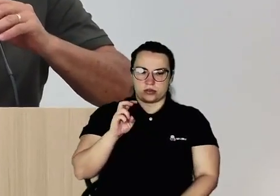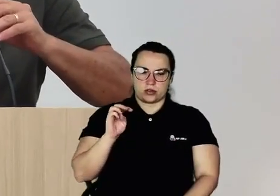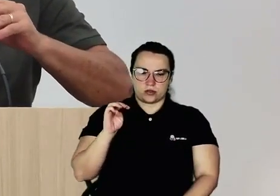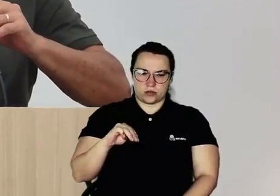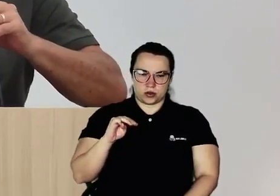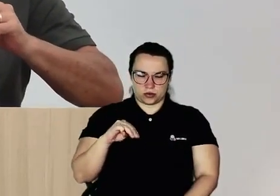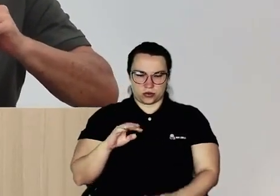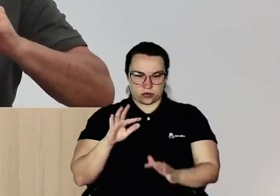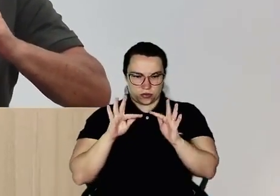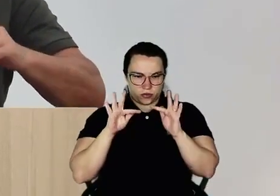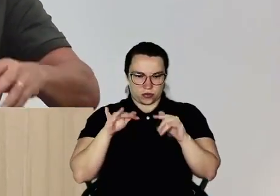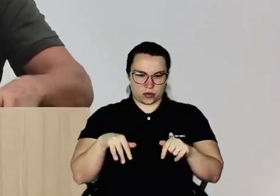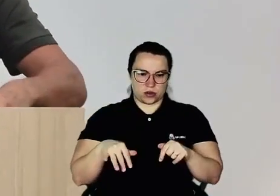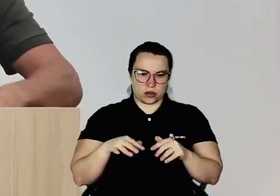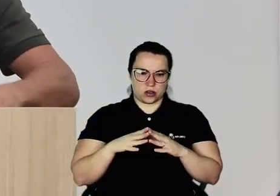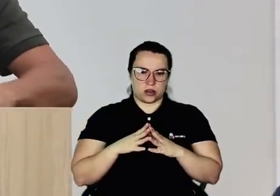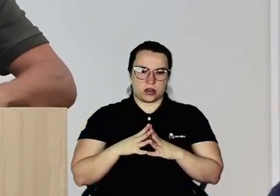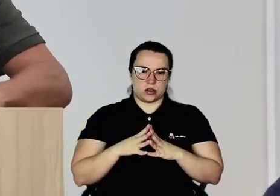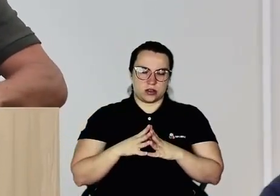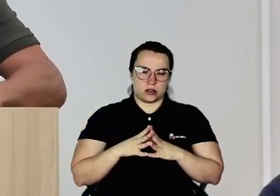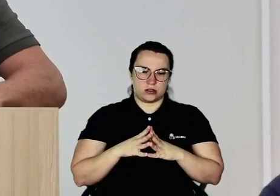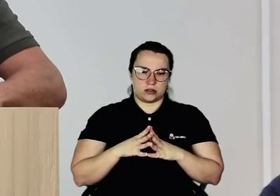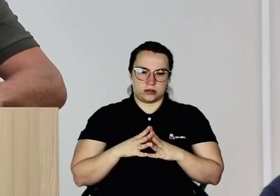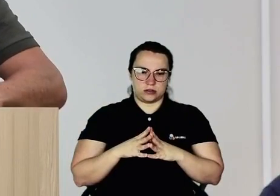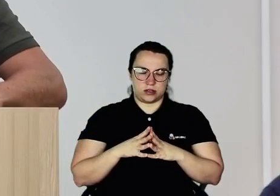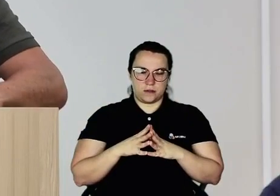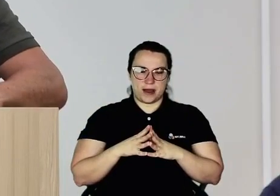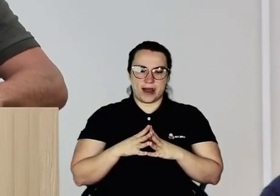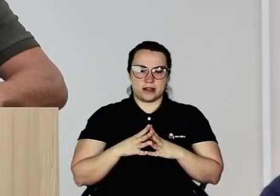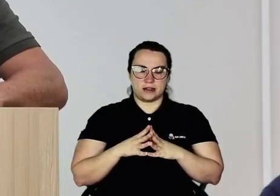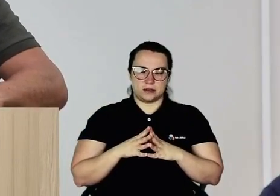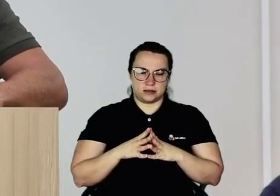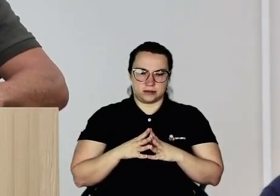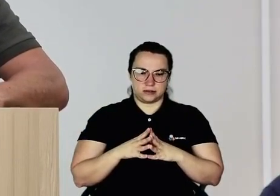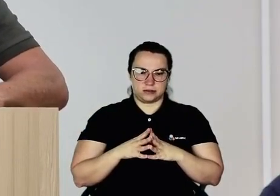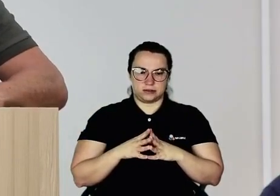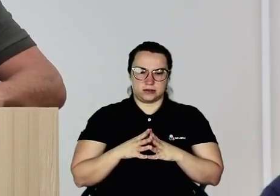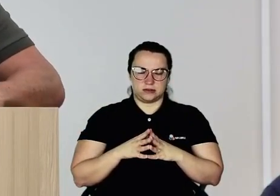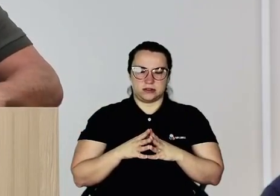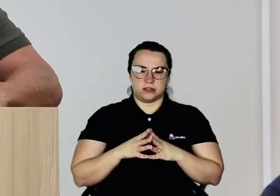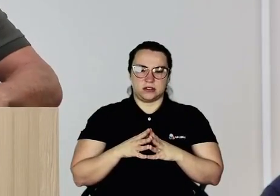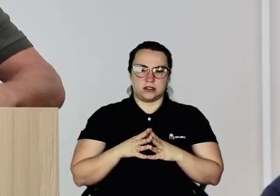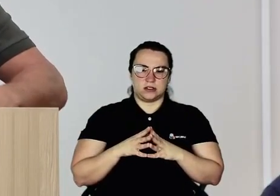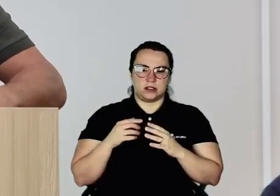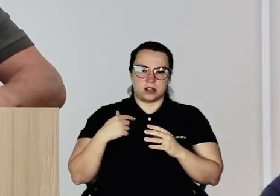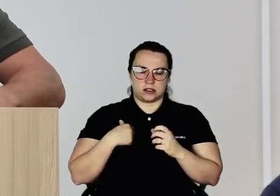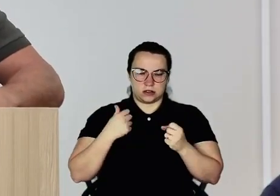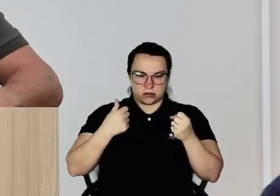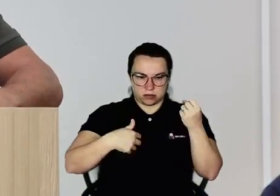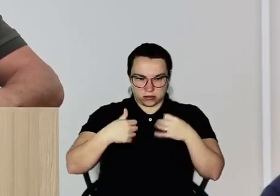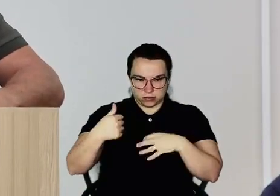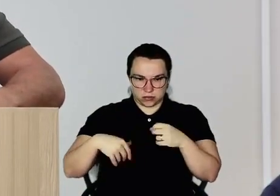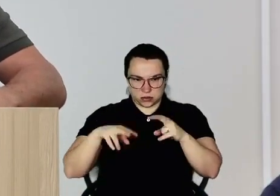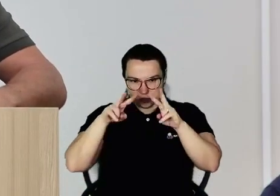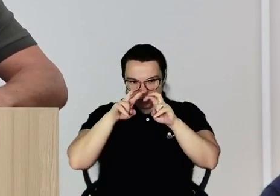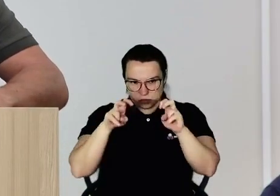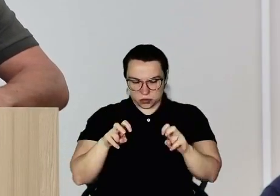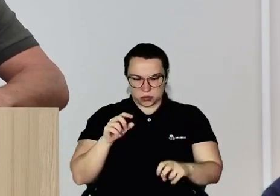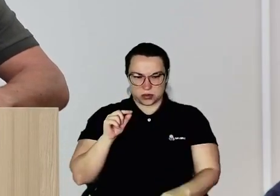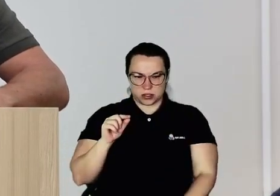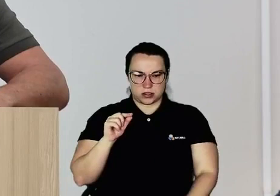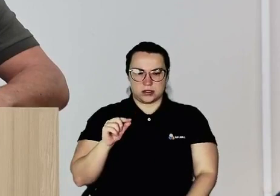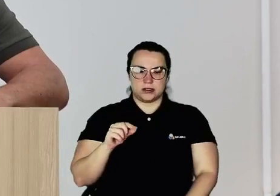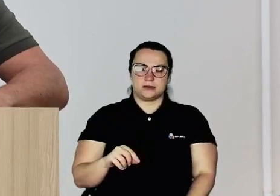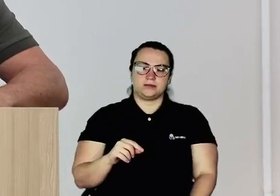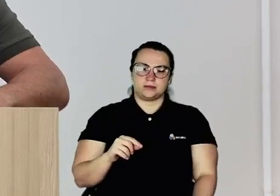Vereador Zé Sirineu, se o senhor me permite usar um pouquinho da sua fala, não queria entrar nesse assunto, porque outras vezes também